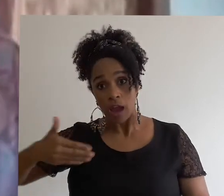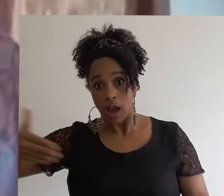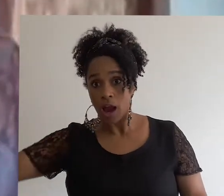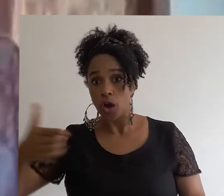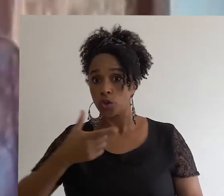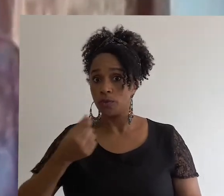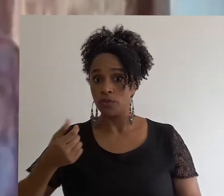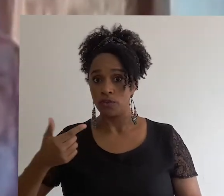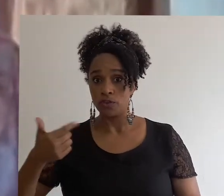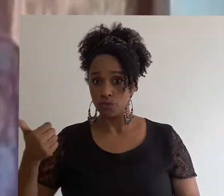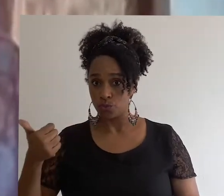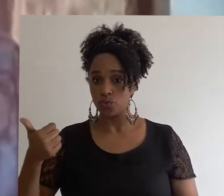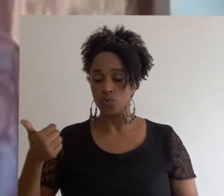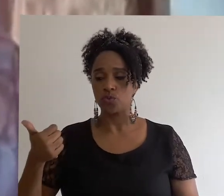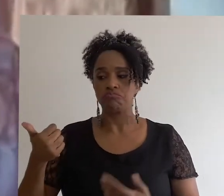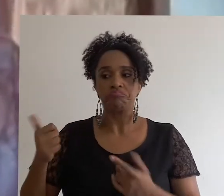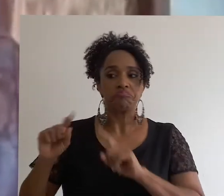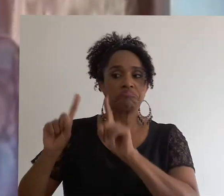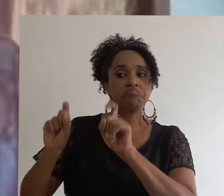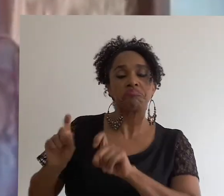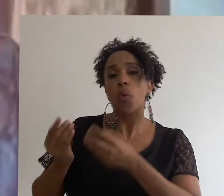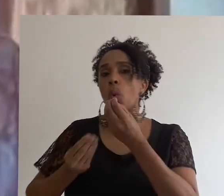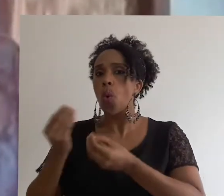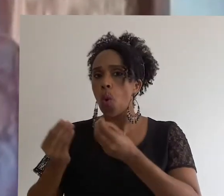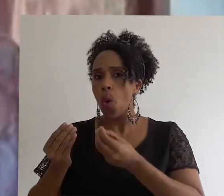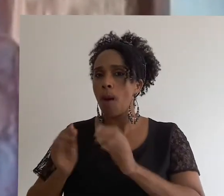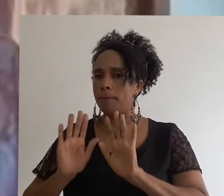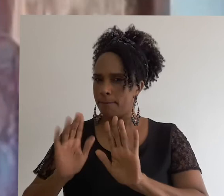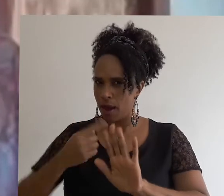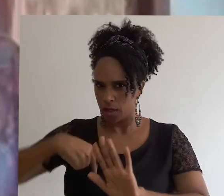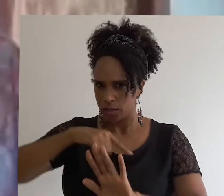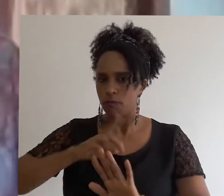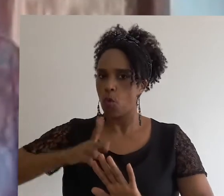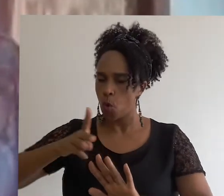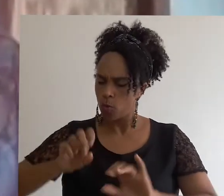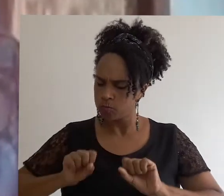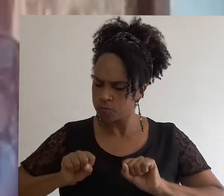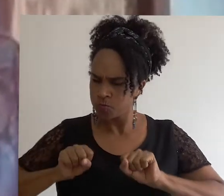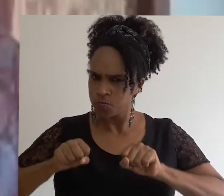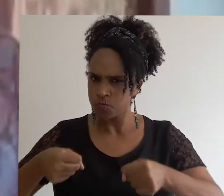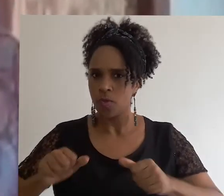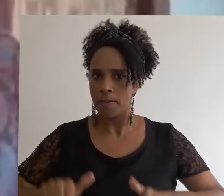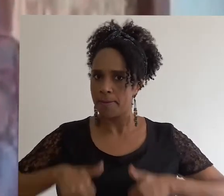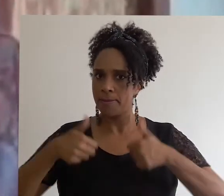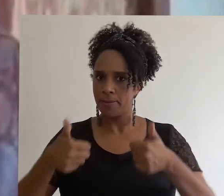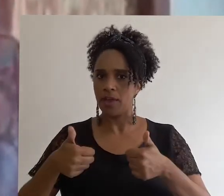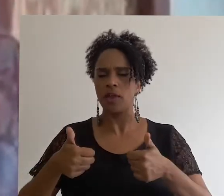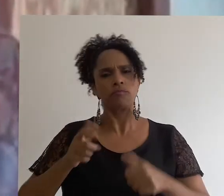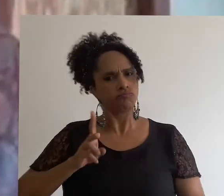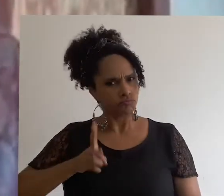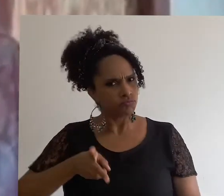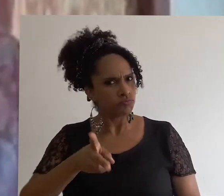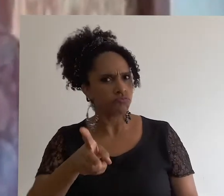tantas incertezas, né, nós aí vamos buscar o aprimoramento das nossas ações, sempre por meio